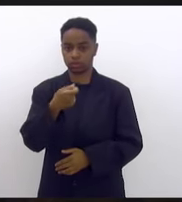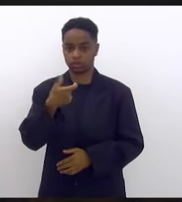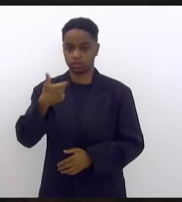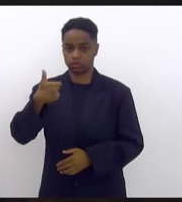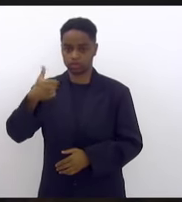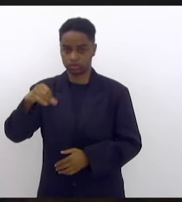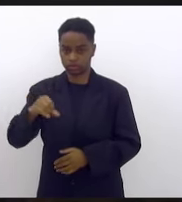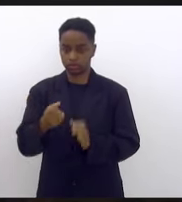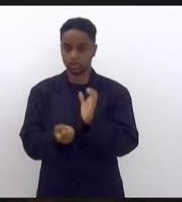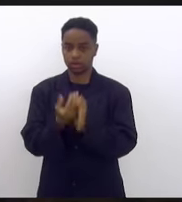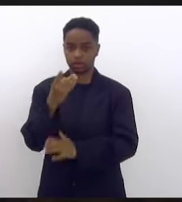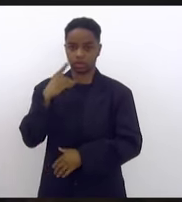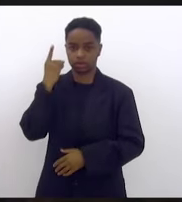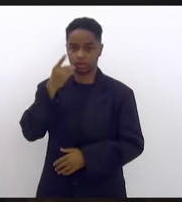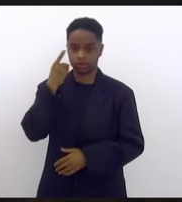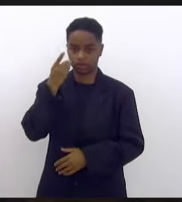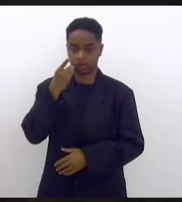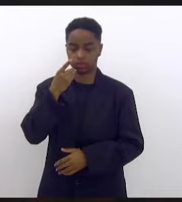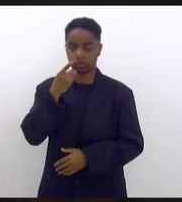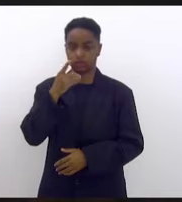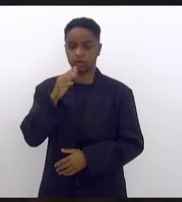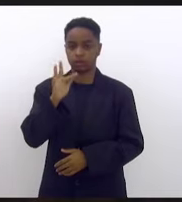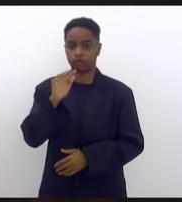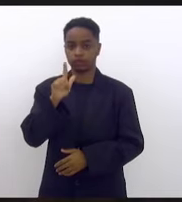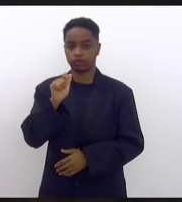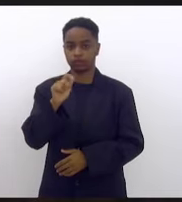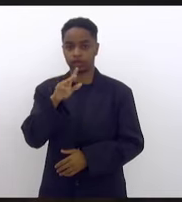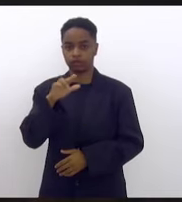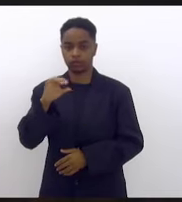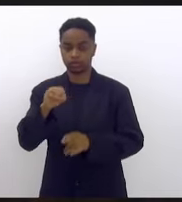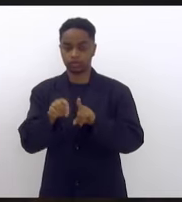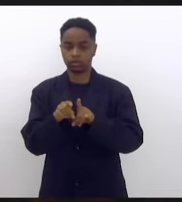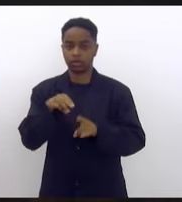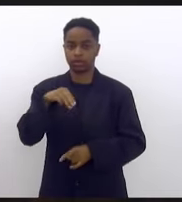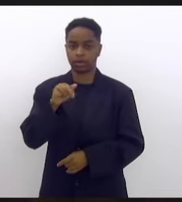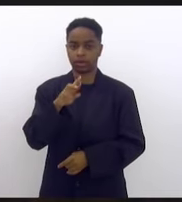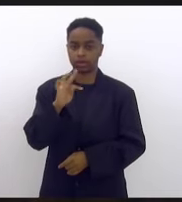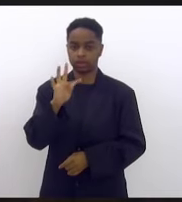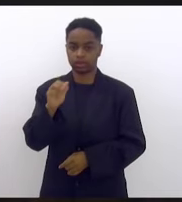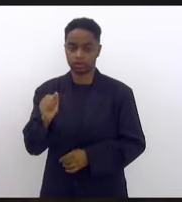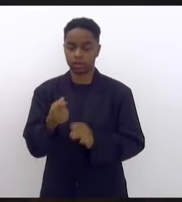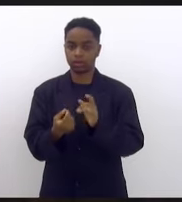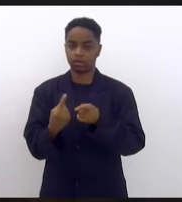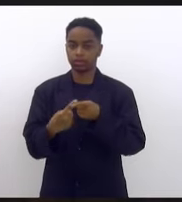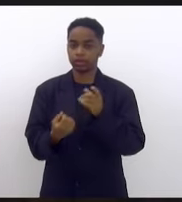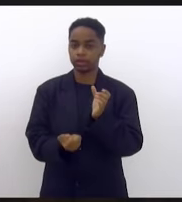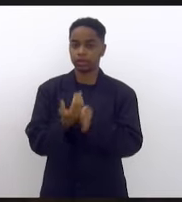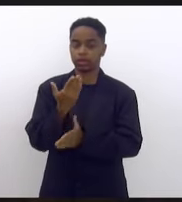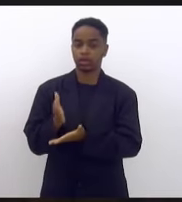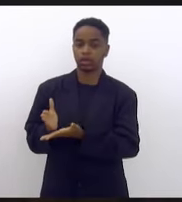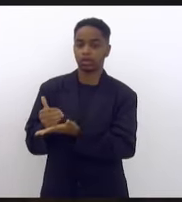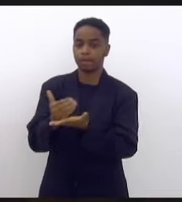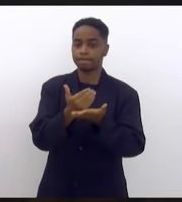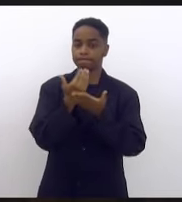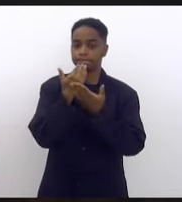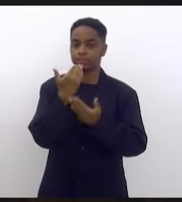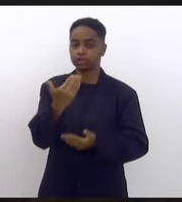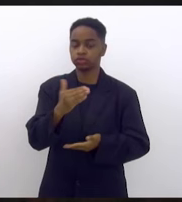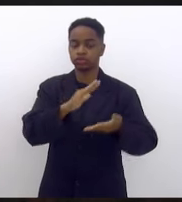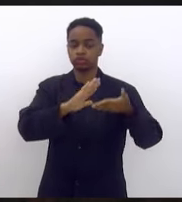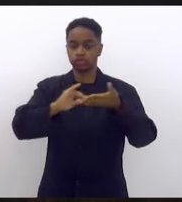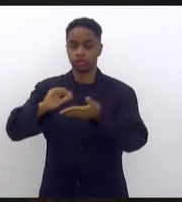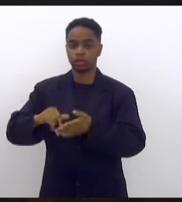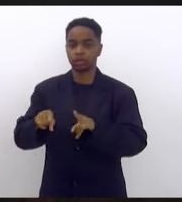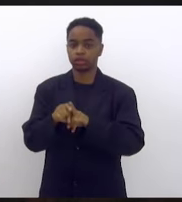1362/2019, de autoria dos deputados Flávio Serafini e Marta Rocha, que cria o Banco de Pedidos de Remoções e de